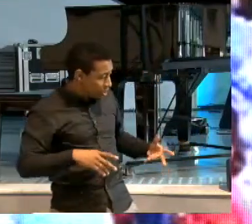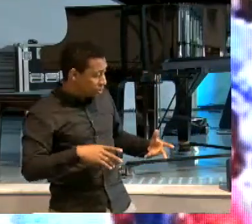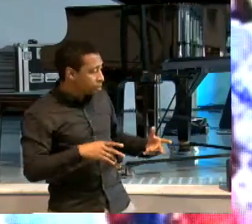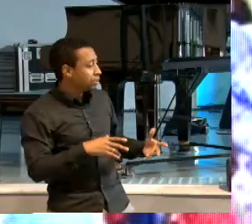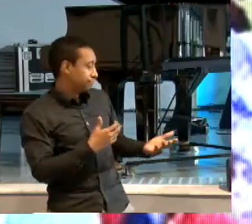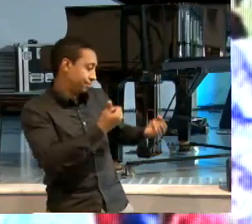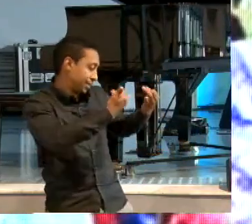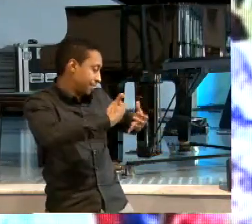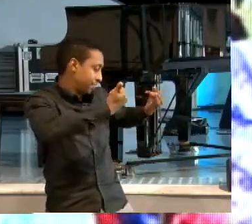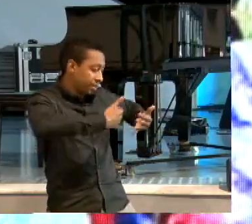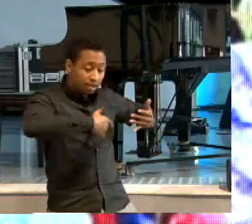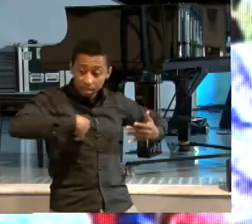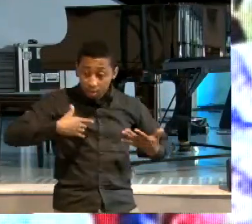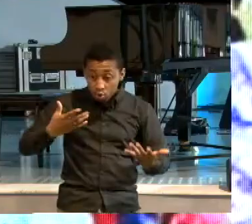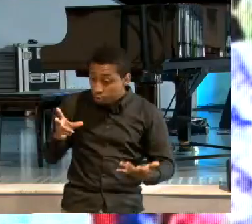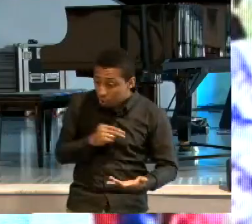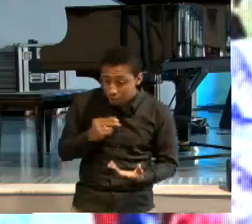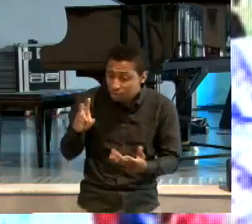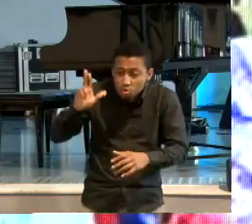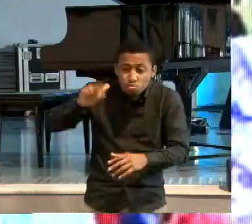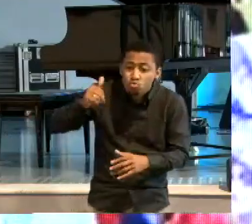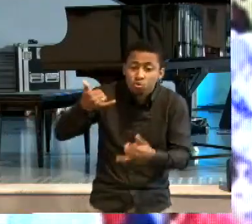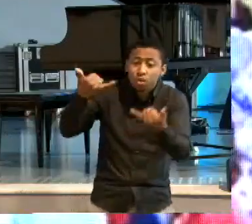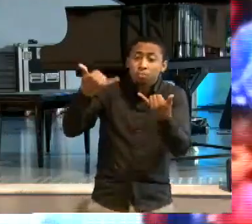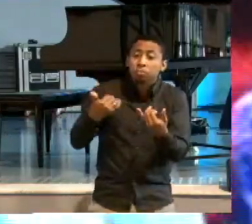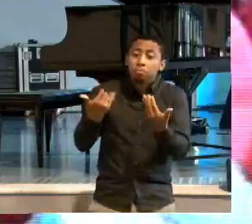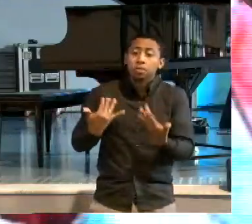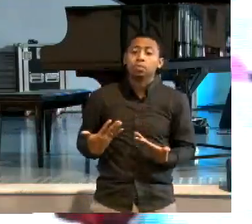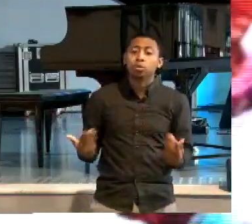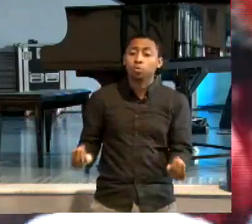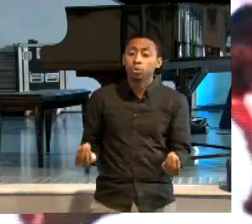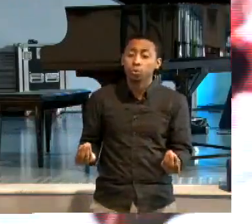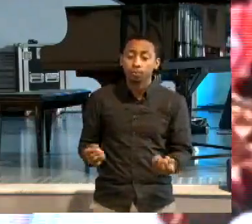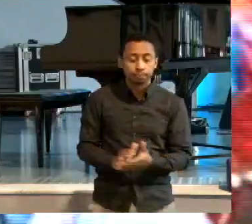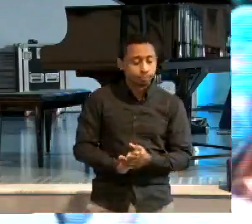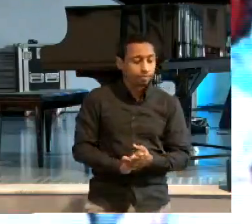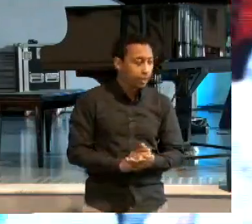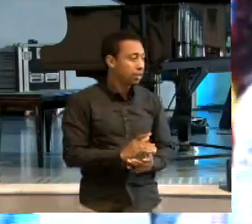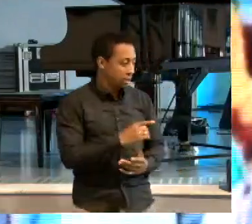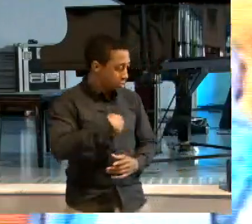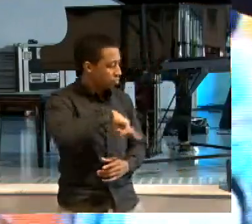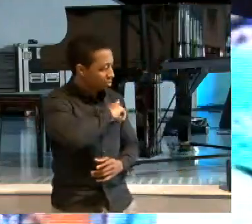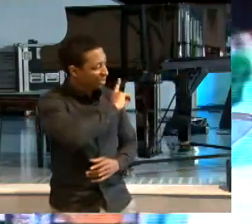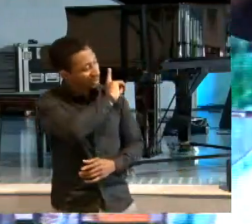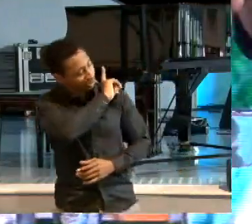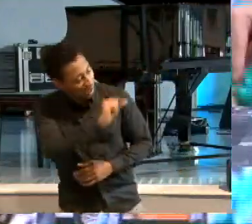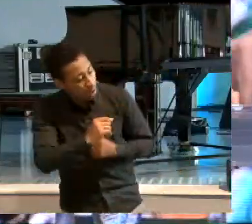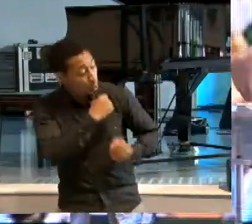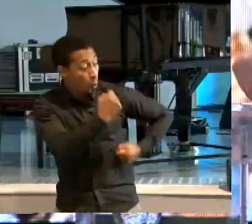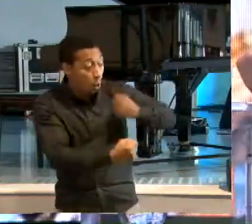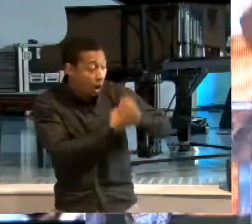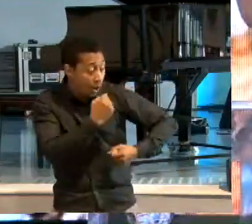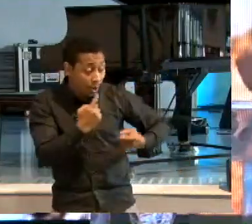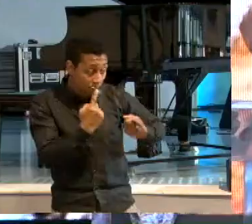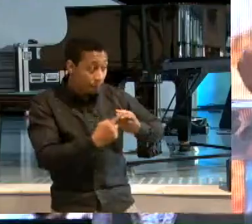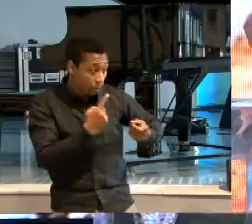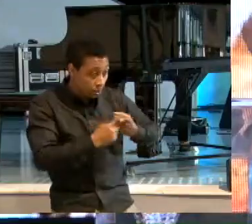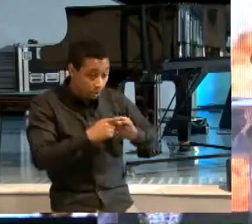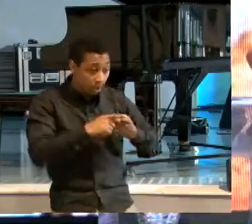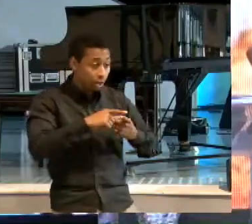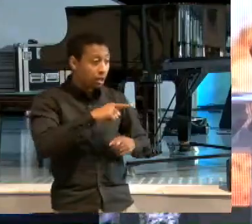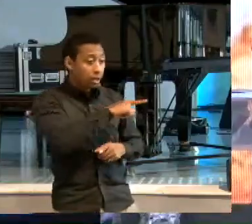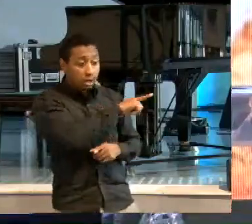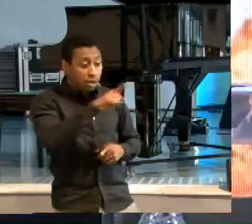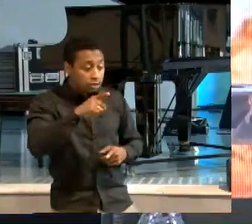Aí ele falou assim, nós tivemos que sair correndo e te deixar sem almoço, Porque aqueles hindus começaram a dizer: o Deus